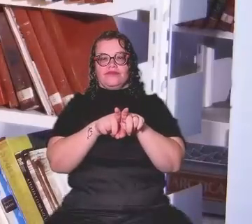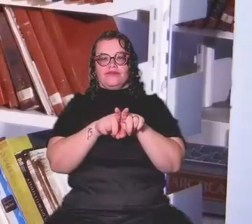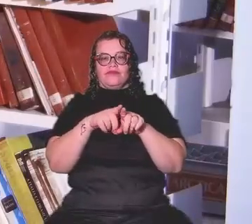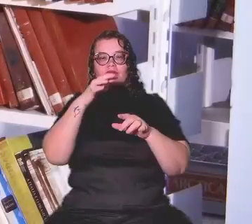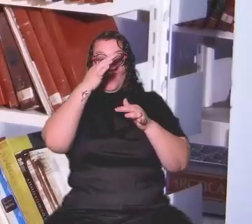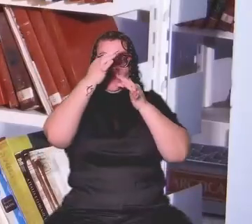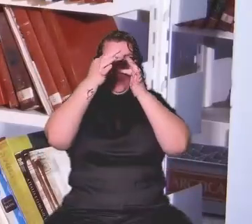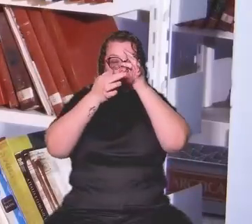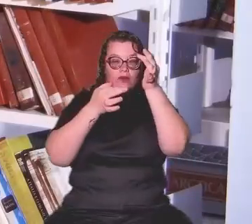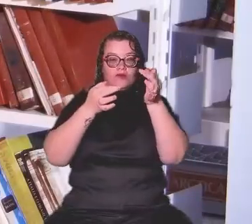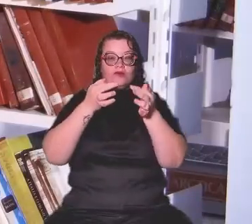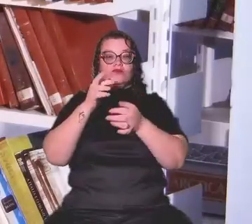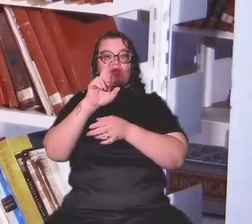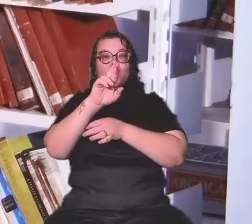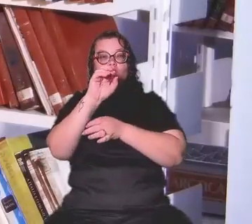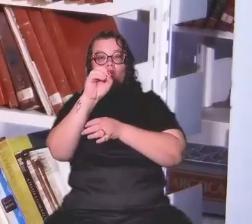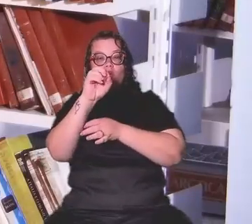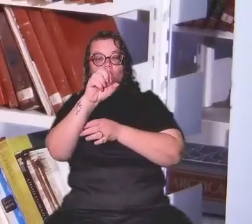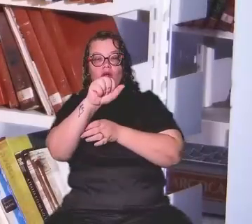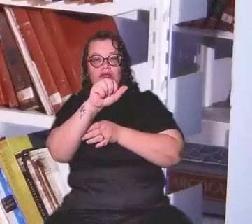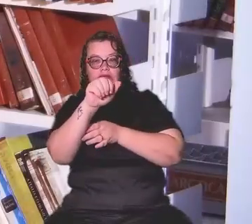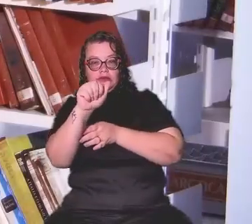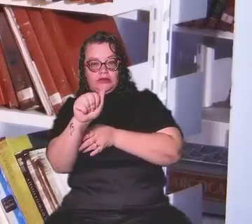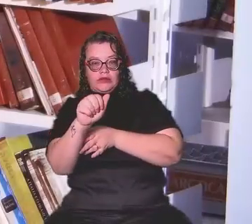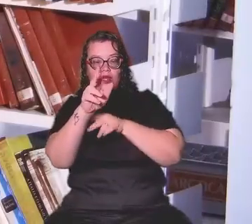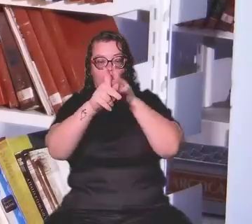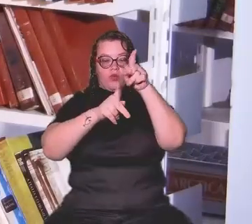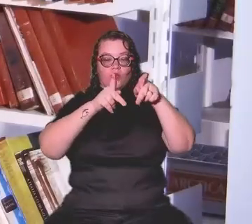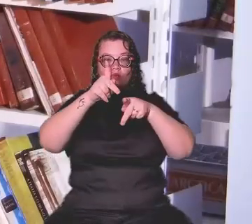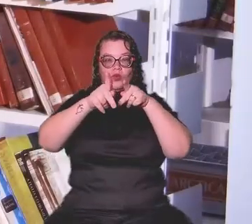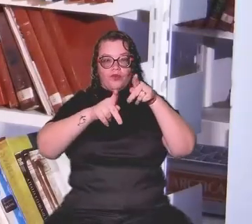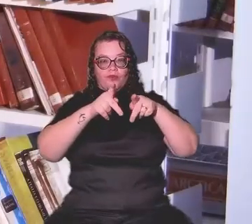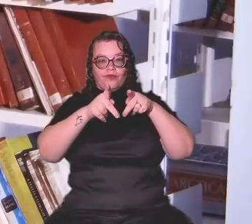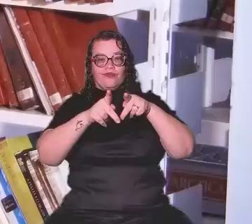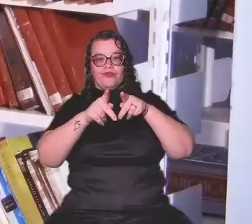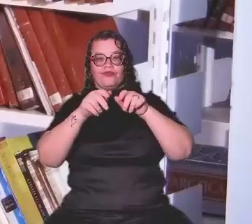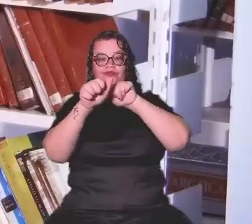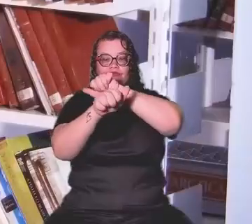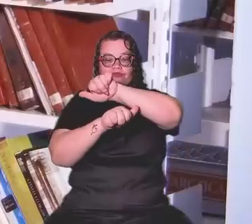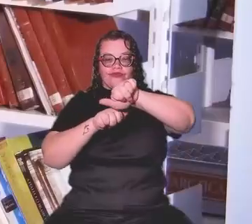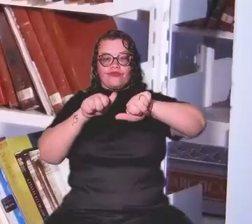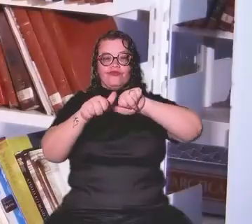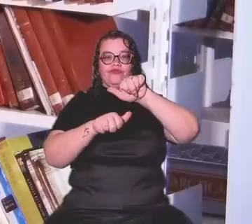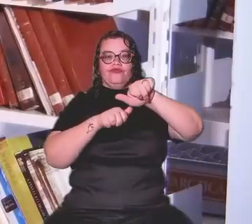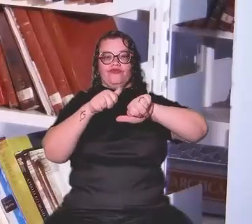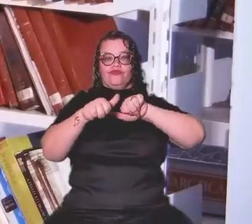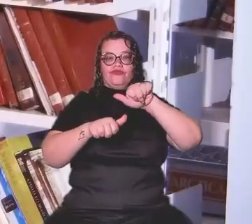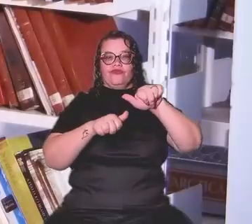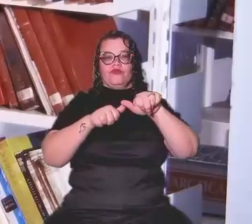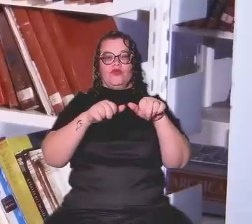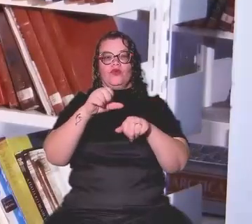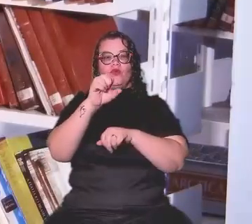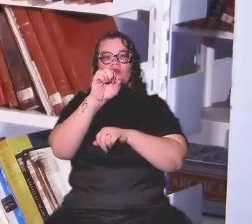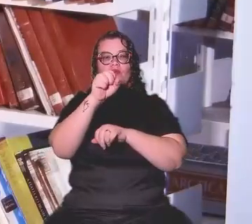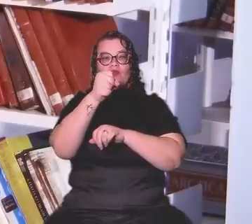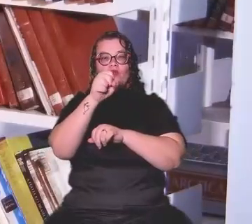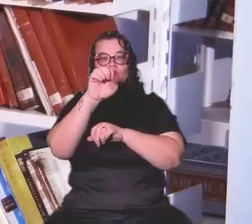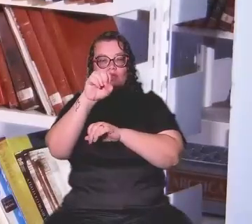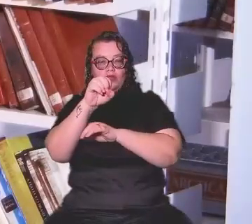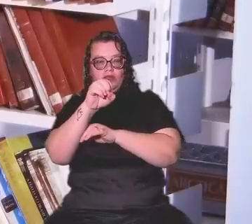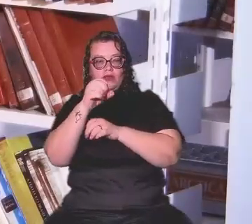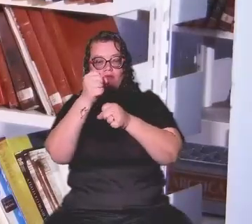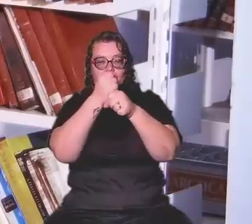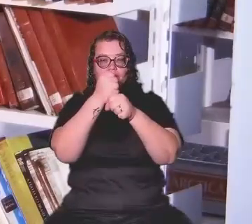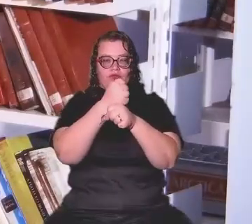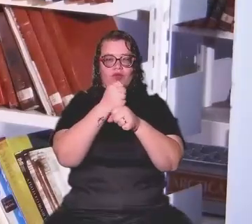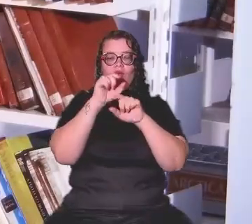anos. O que será que mudou desse tempo de Drummond, quando ele publicou esse livro, para hoje? O